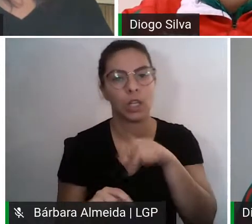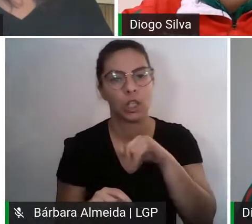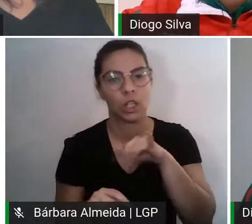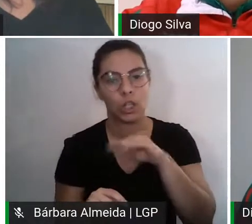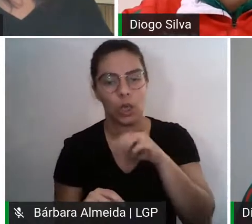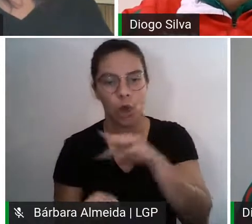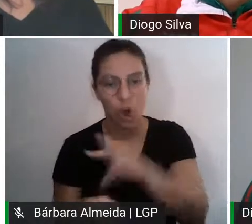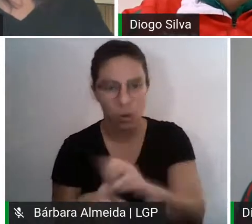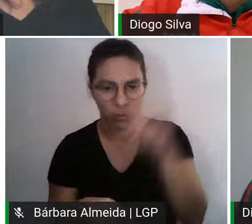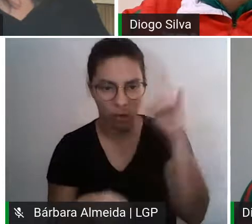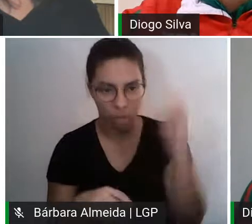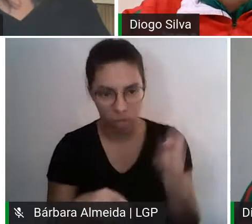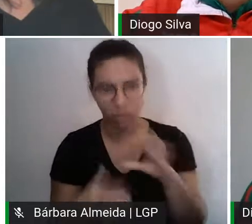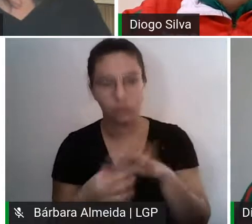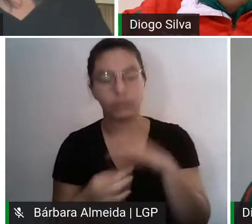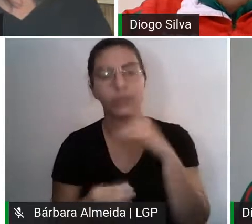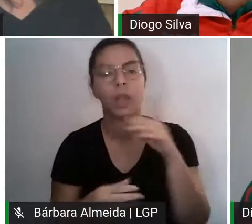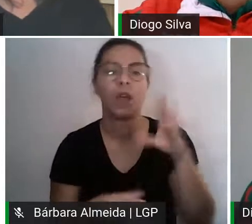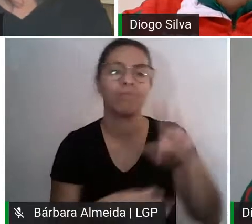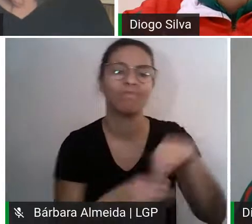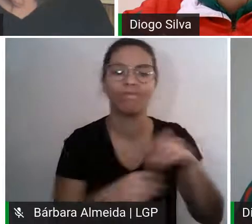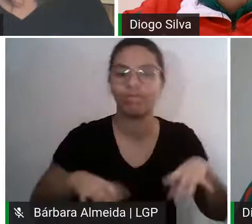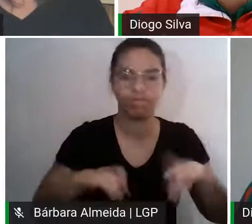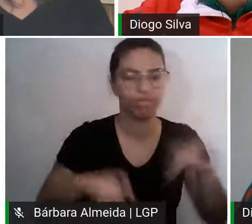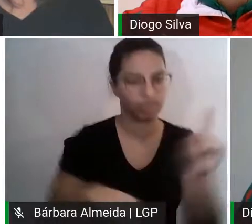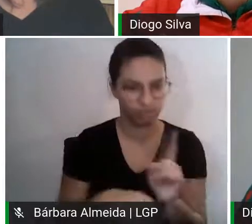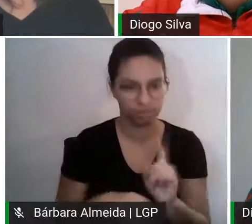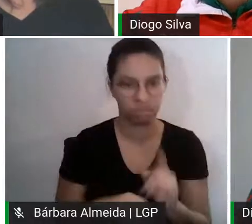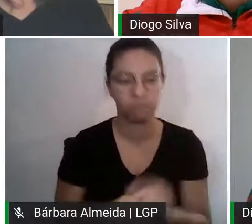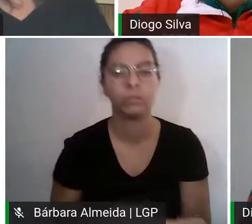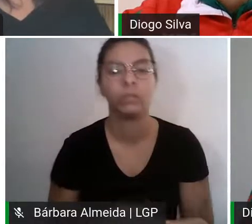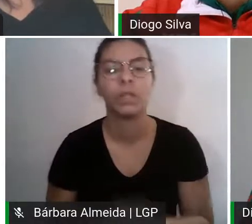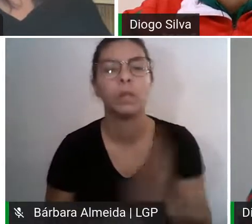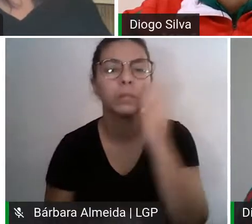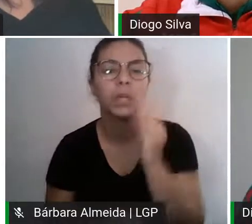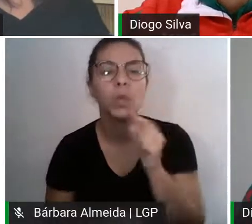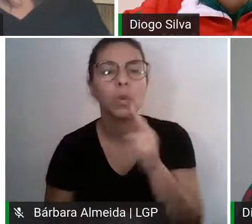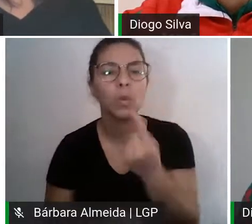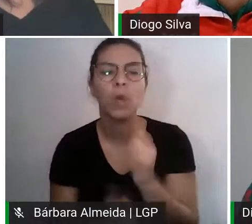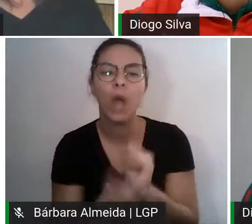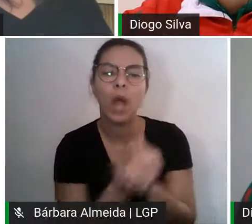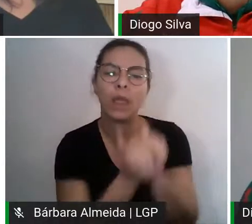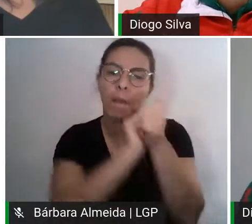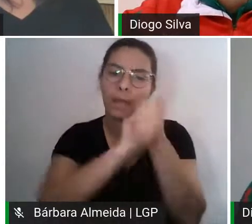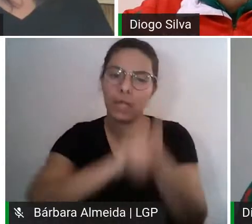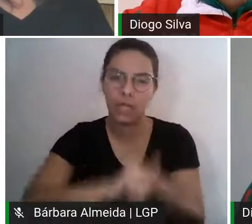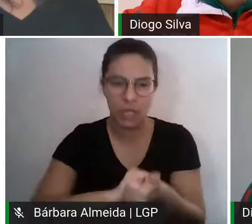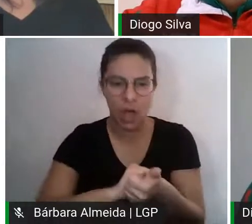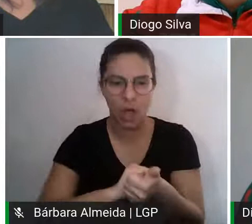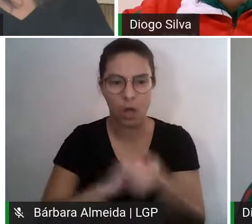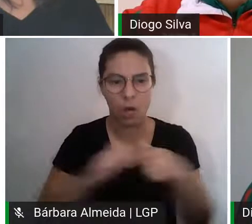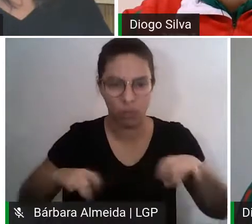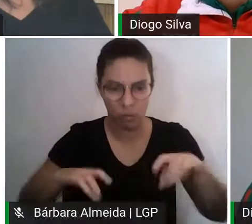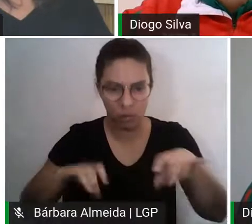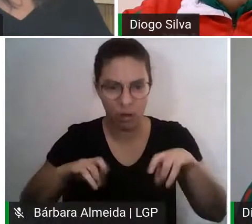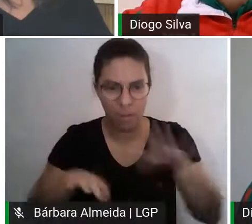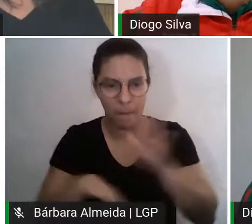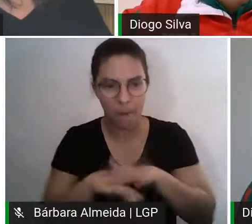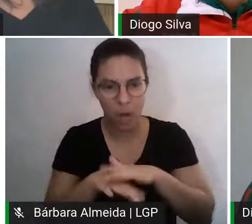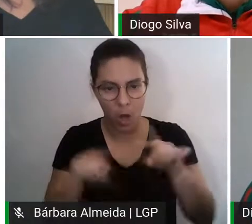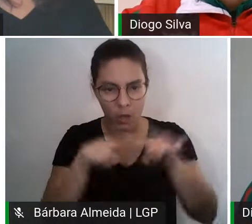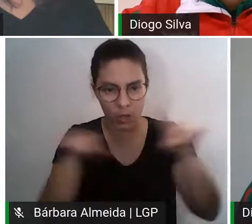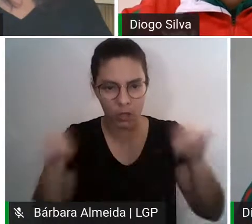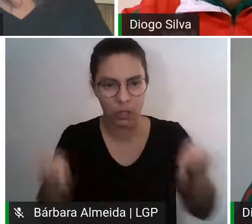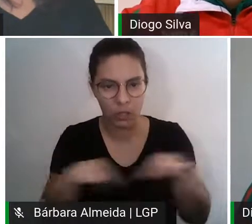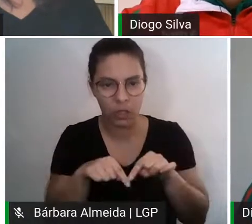rodas. No caso da cadeira de rodas, pelo que sei, há uma ligeira adaptação em termos de dimensões